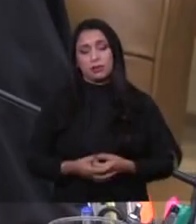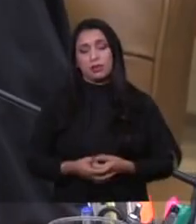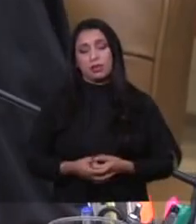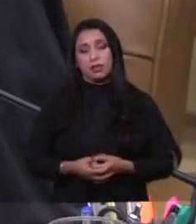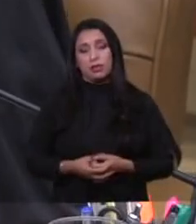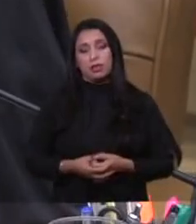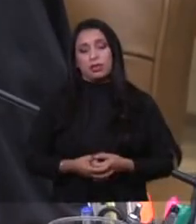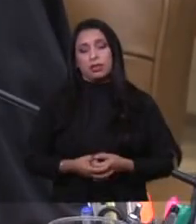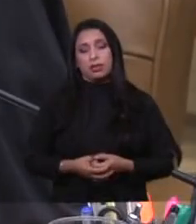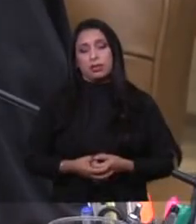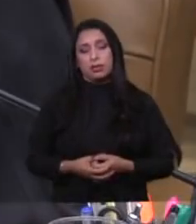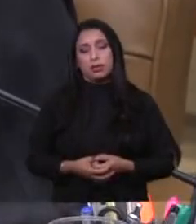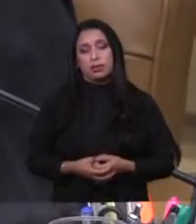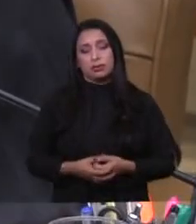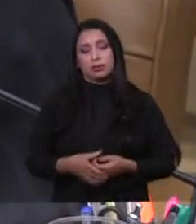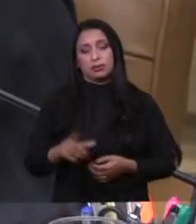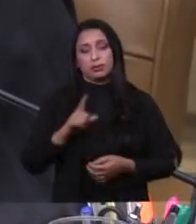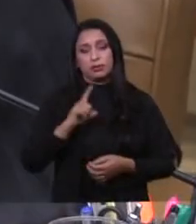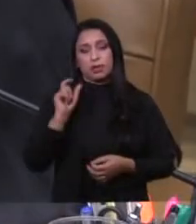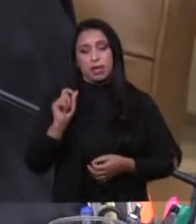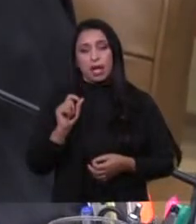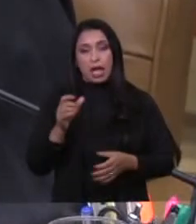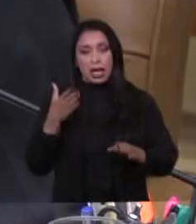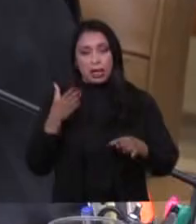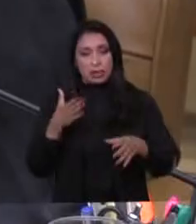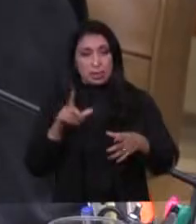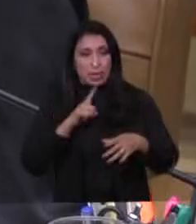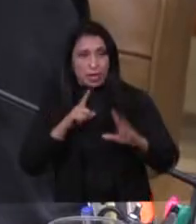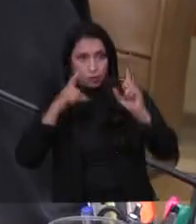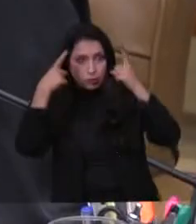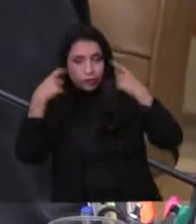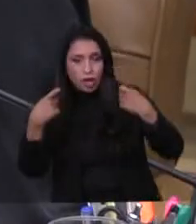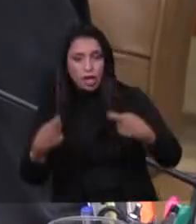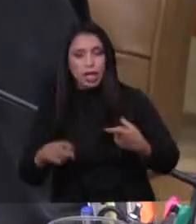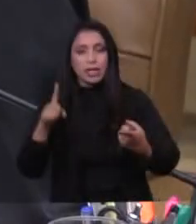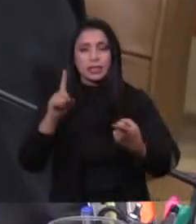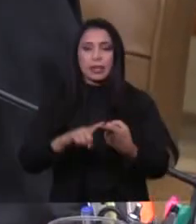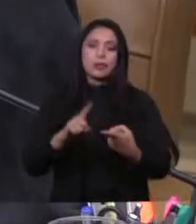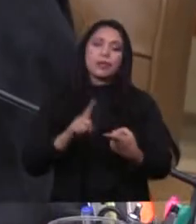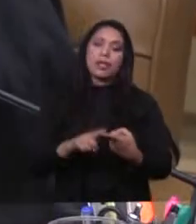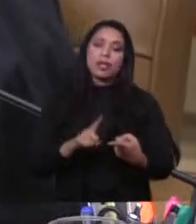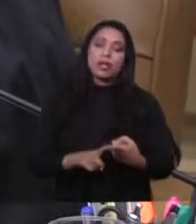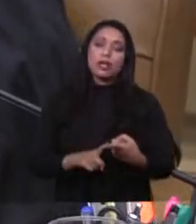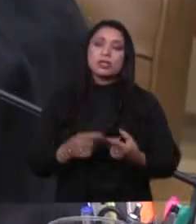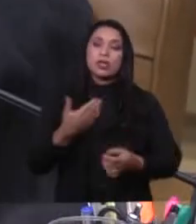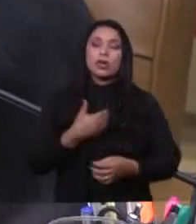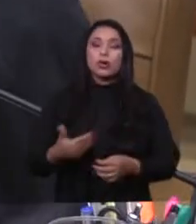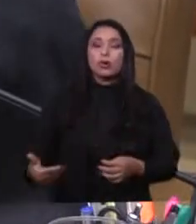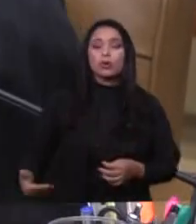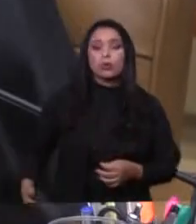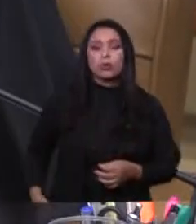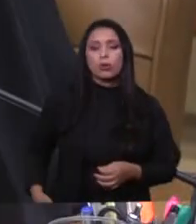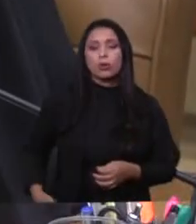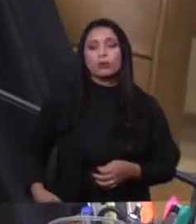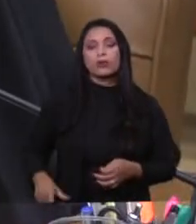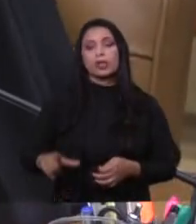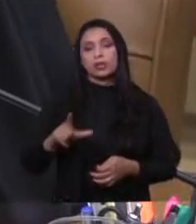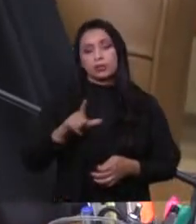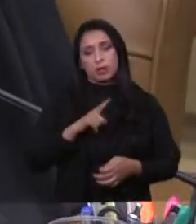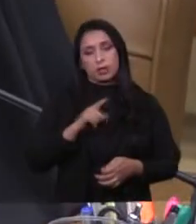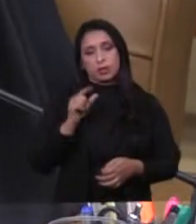expressa: tentar depor por meio da violência ou de grave ameaça o governo legitimamente